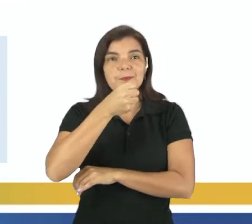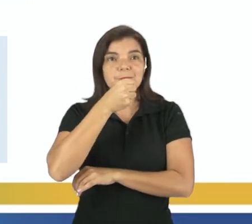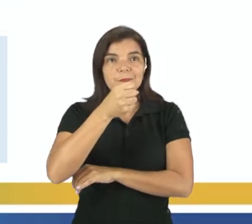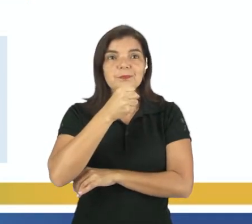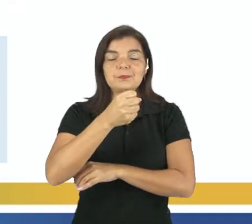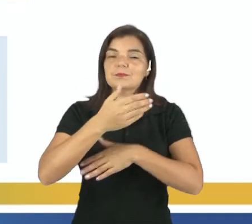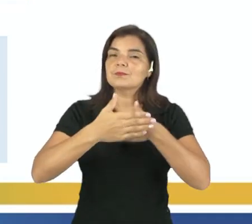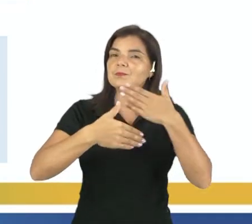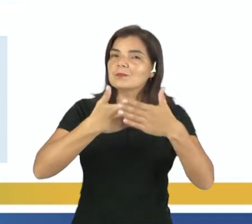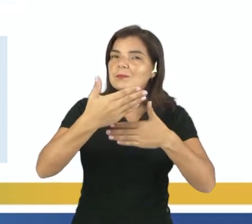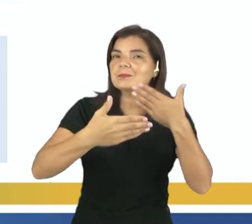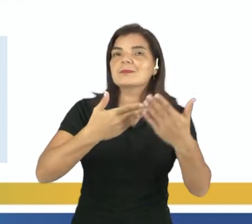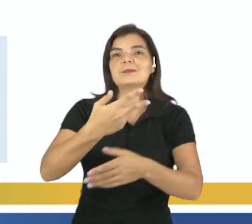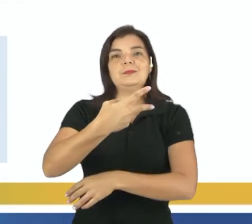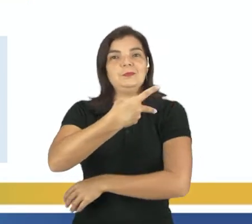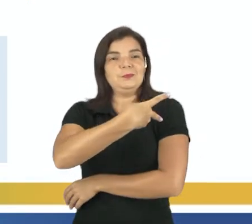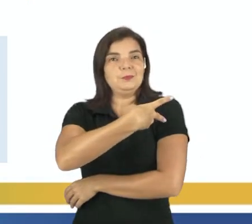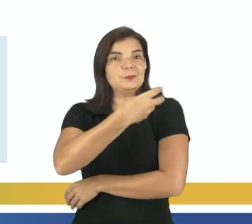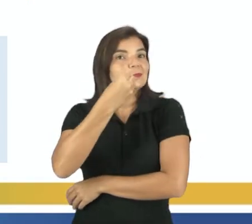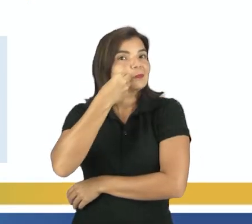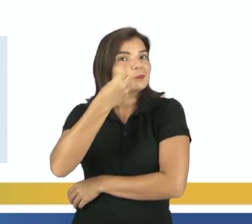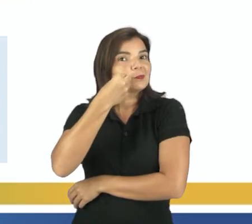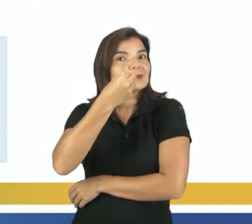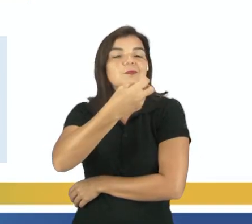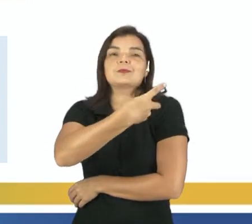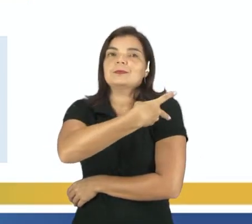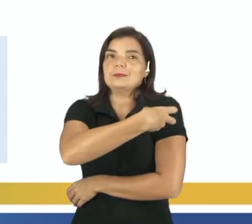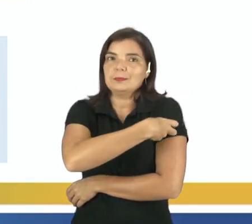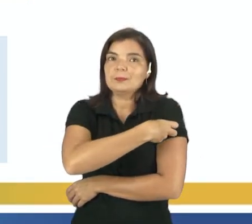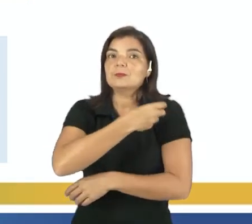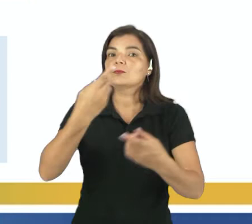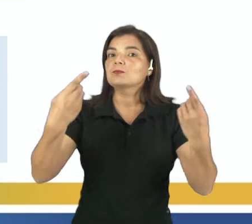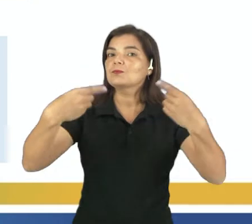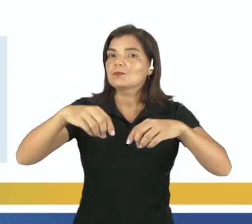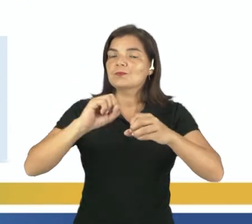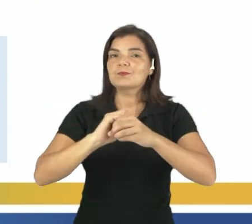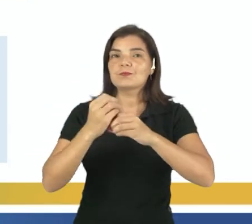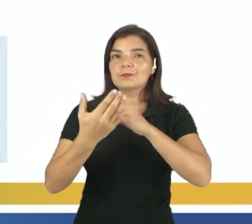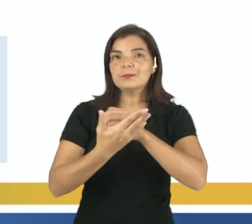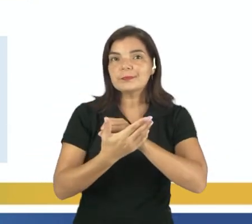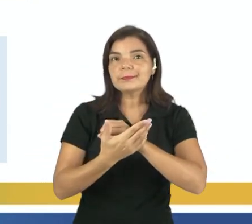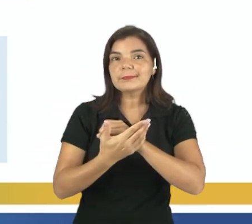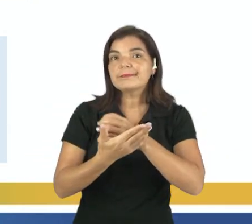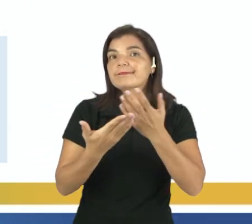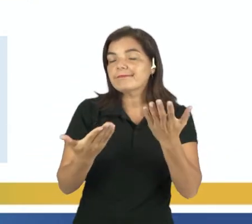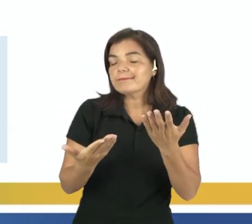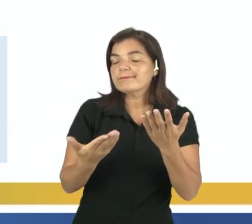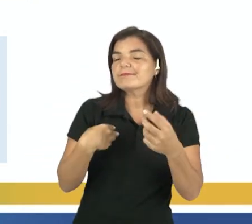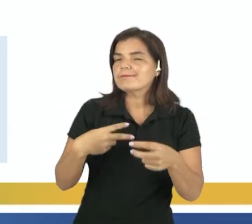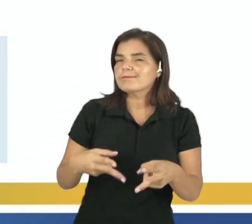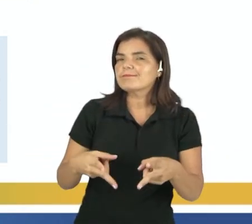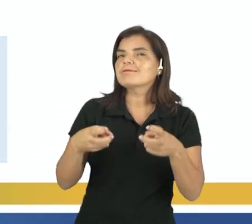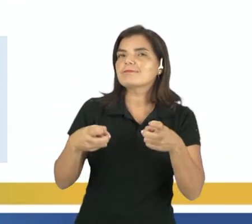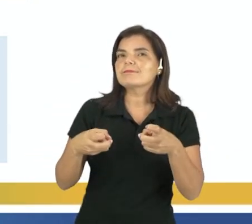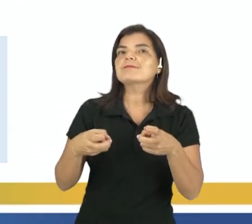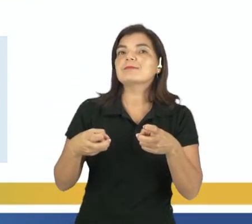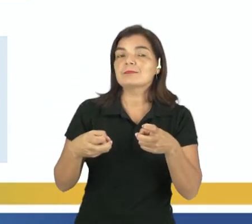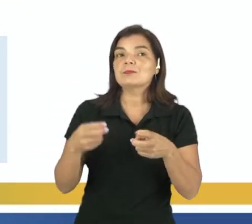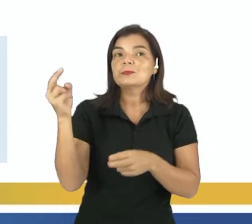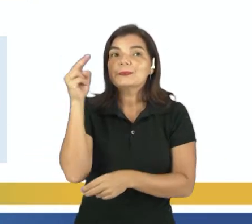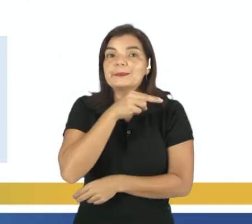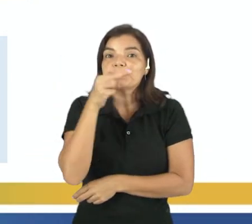e reportagens sobre as fases de teste das vacinas contra o coronavírus. Isso nos faz